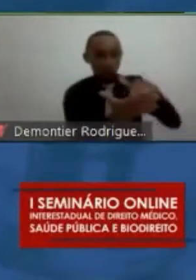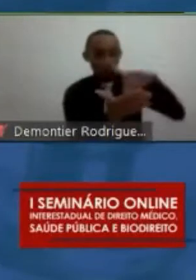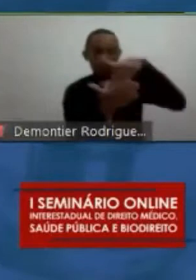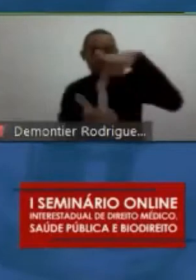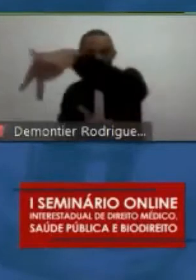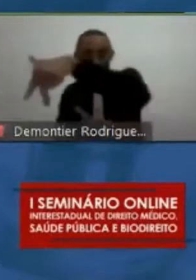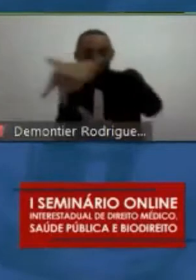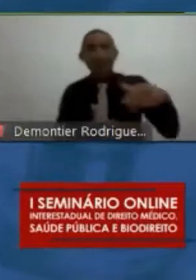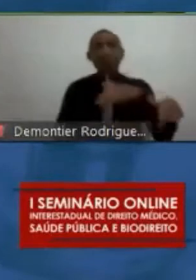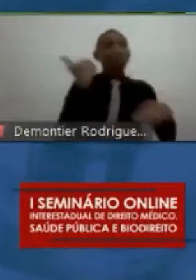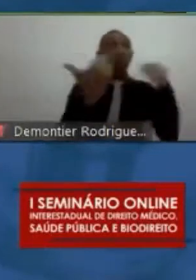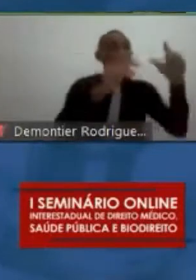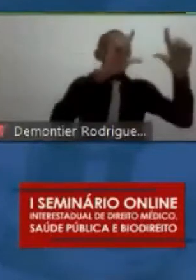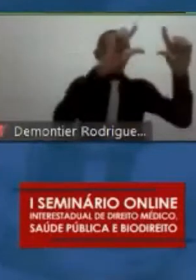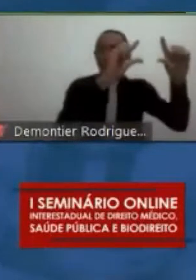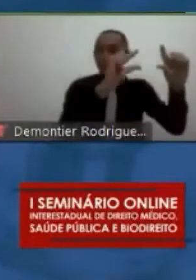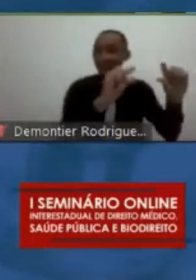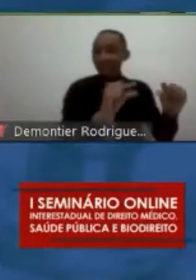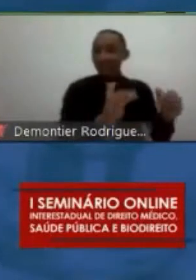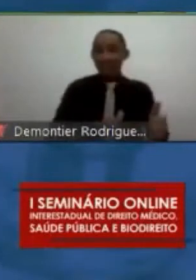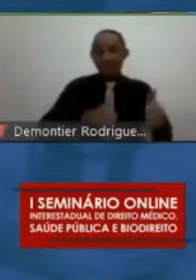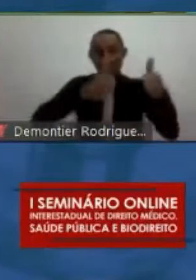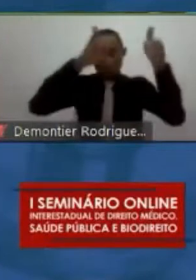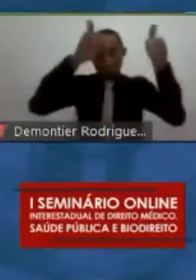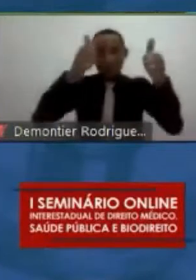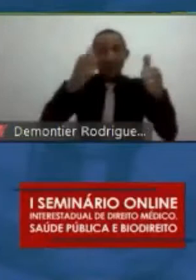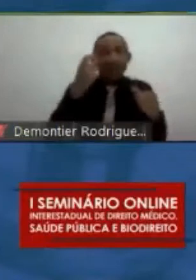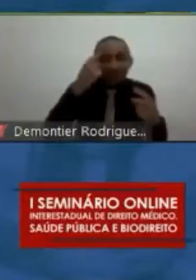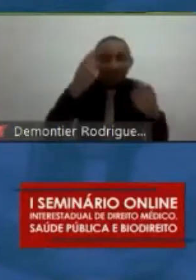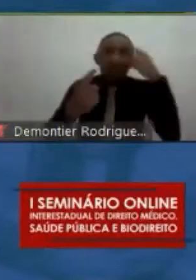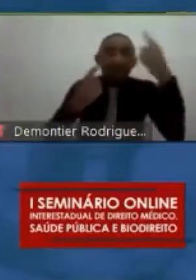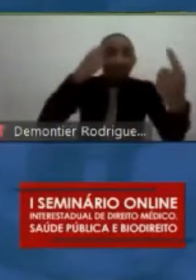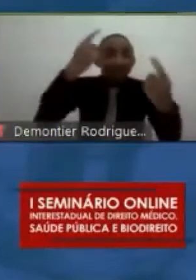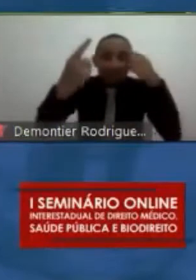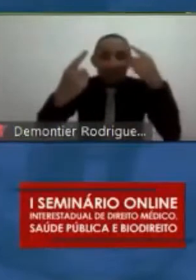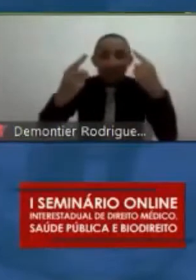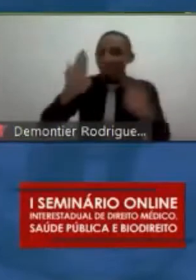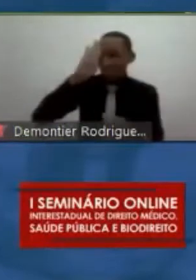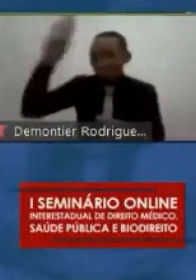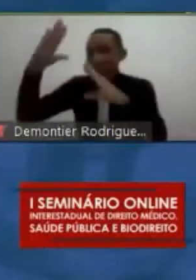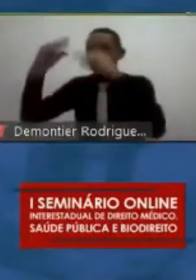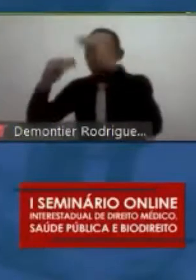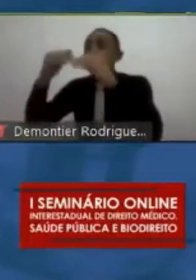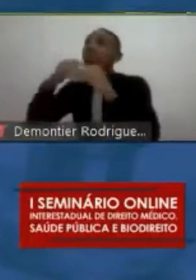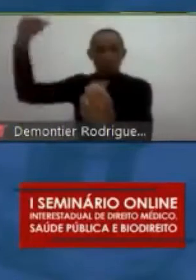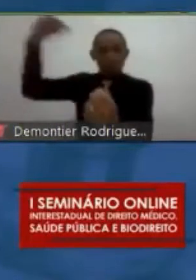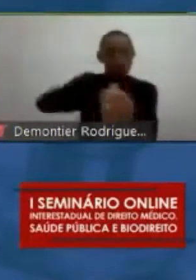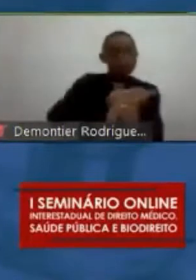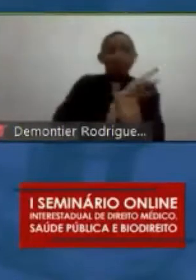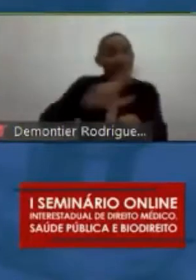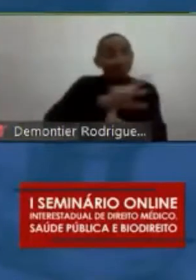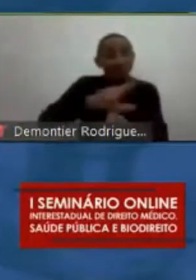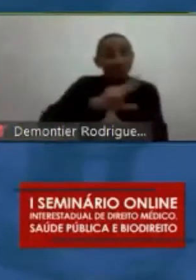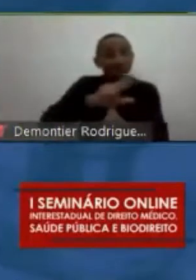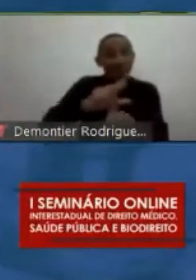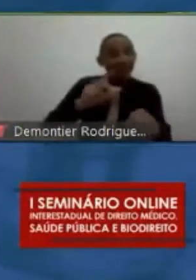dos pacientes. Meramente por se lembrar qual é a melhor prática. Então, imagine quando